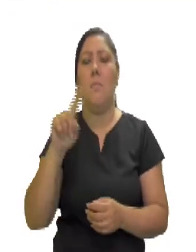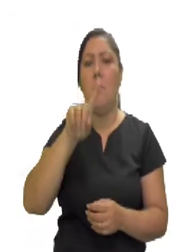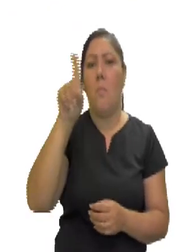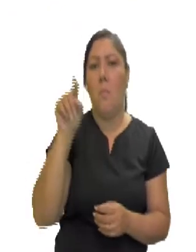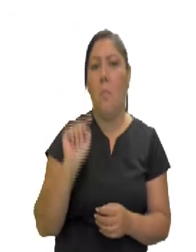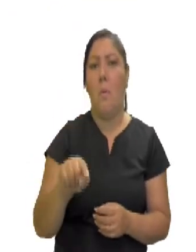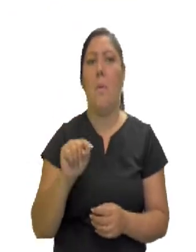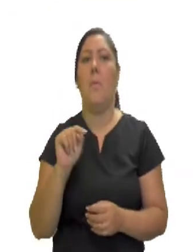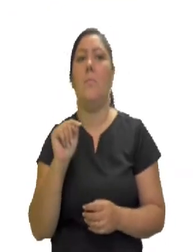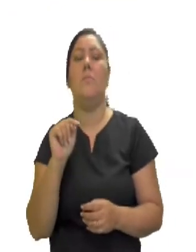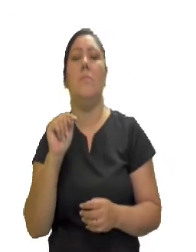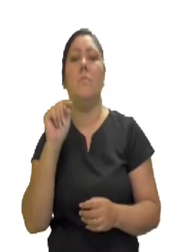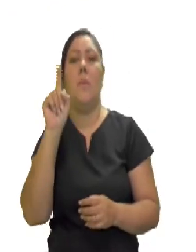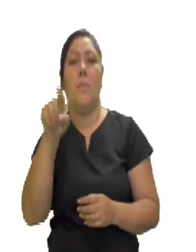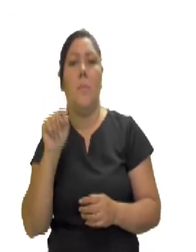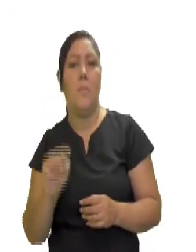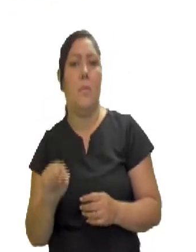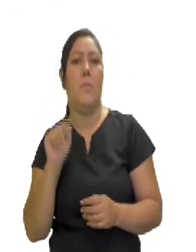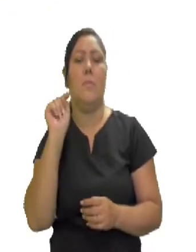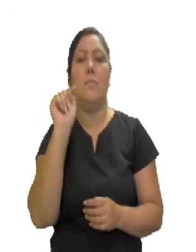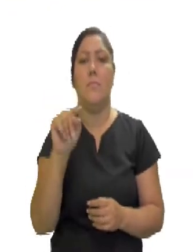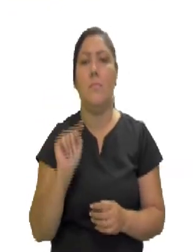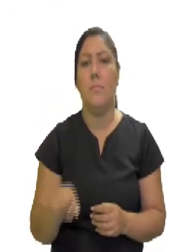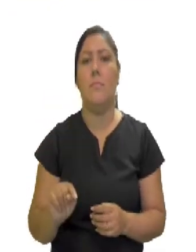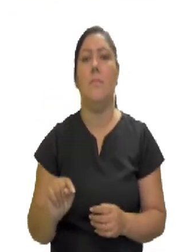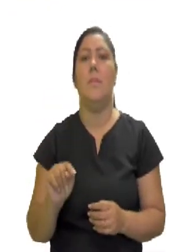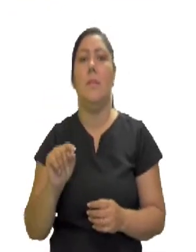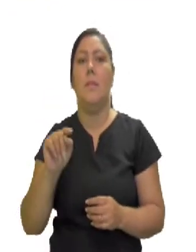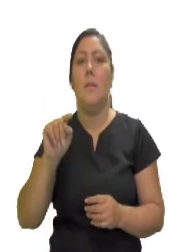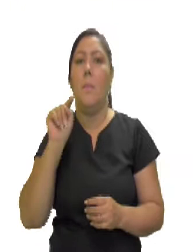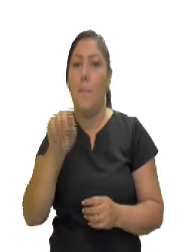vírgula, ponto final, ponto e vírgula,